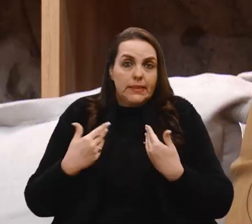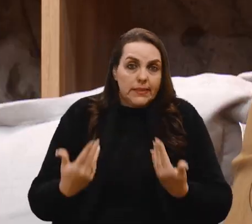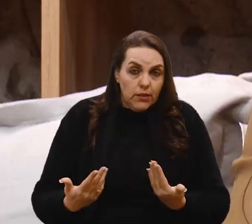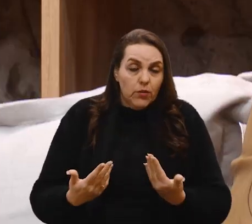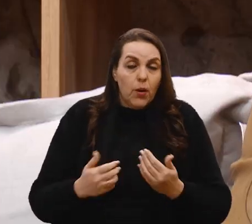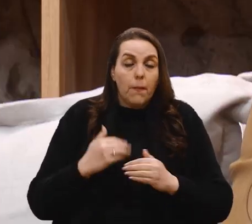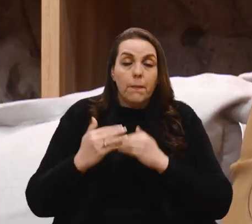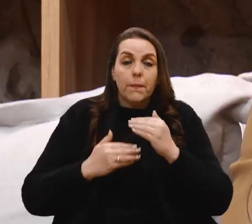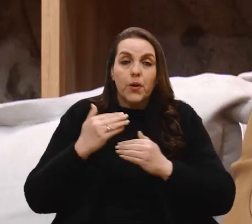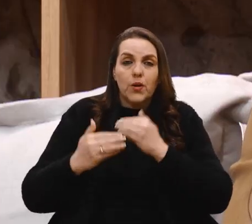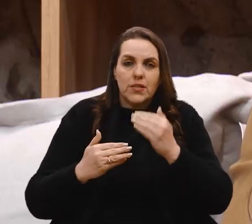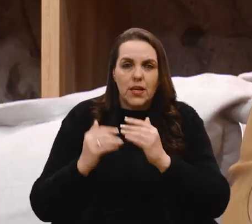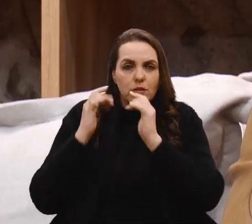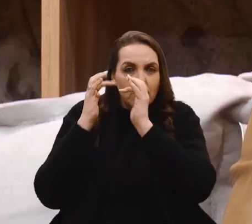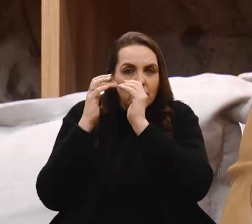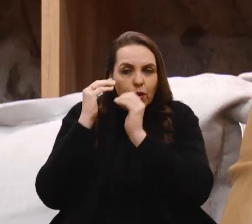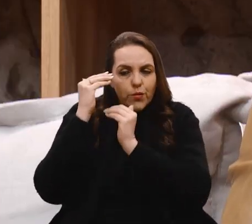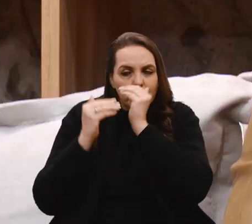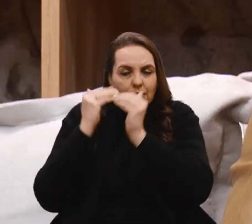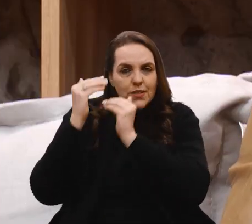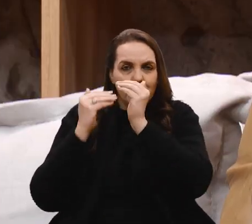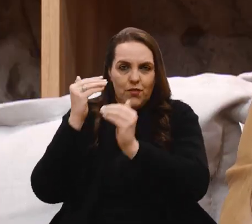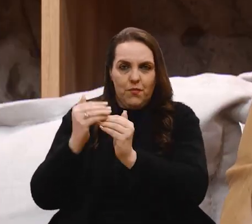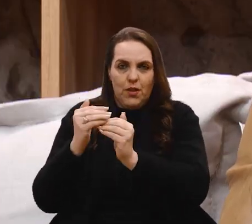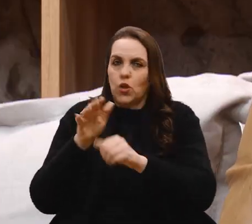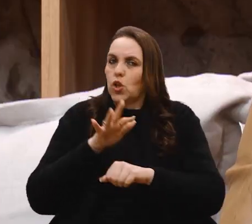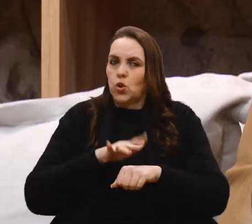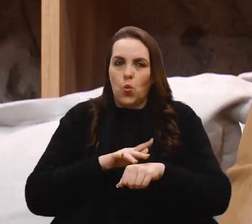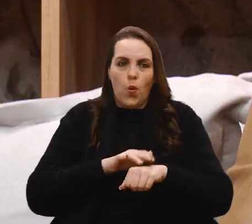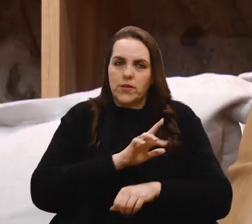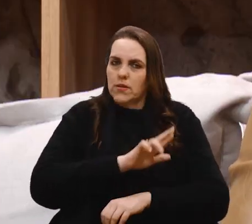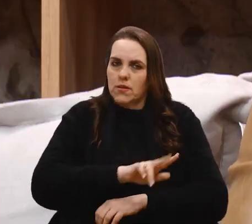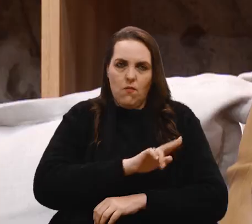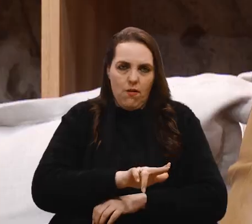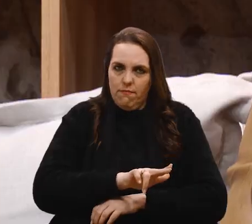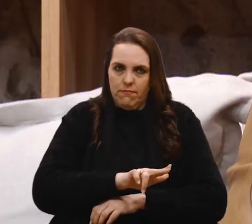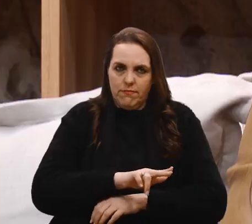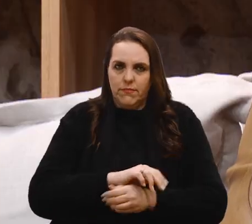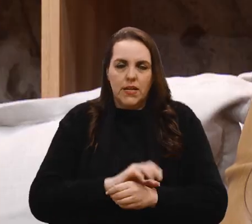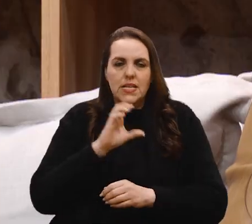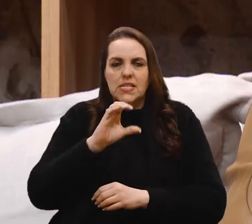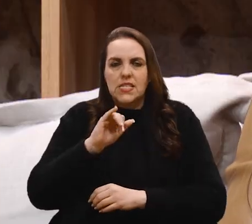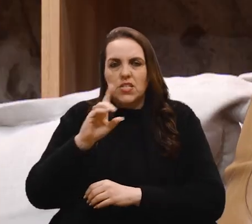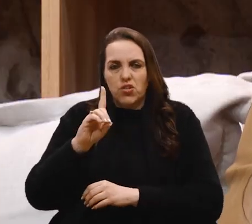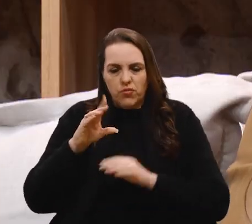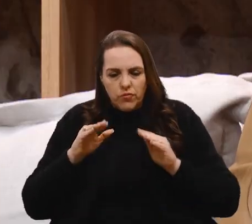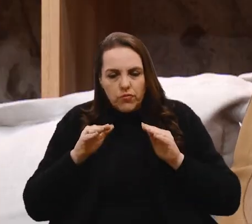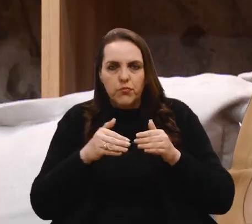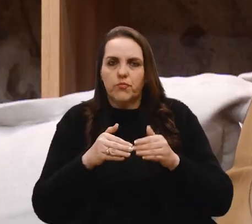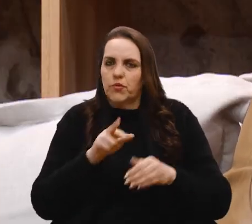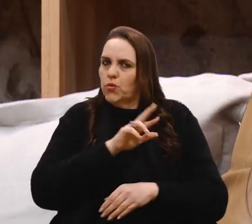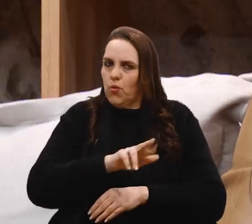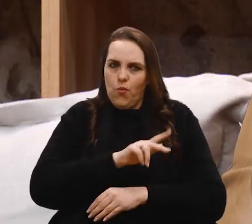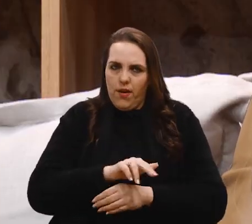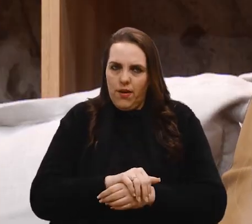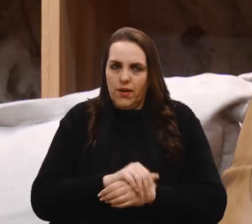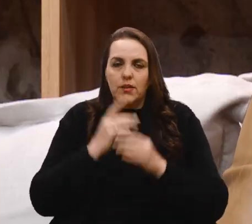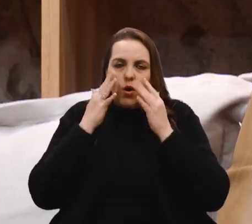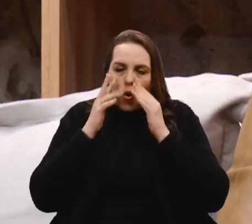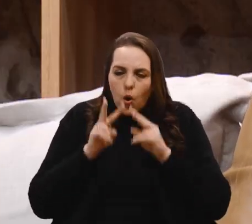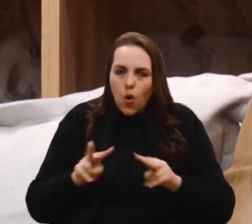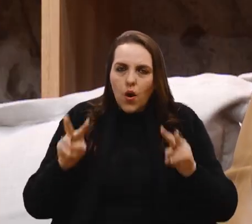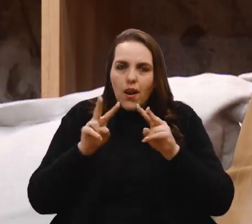um processo do neurodesenvolvimento. Então, não é uma doença, né? Não traz um CID específico, por isso que tem que ter um olhar